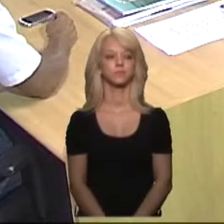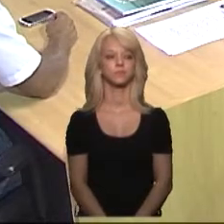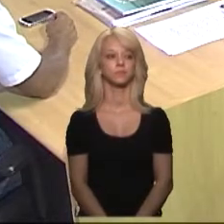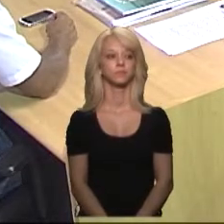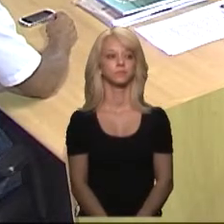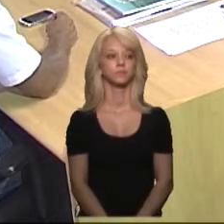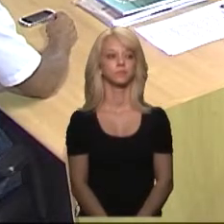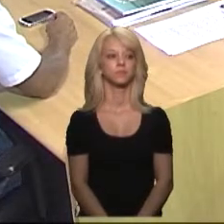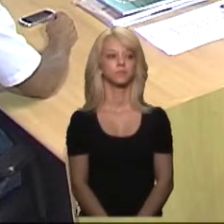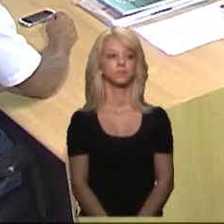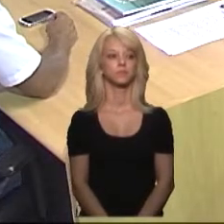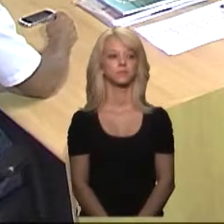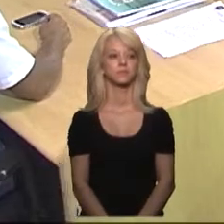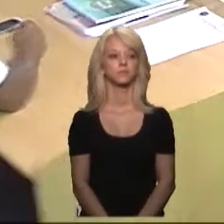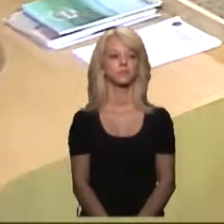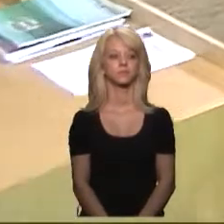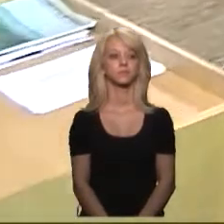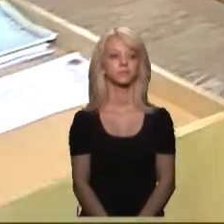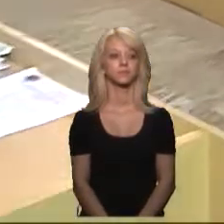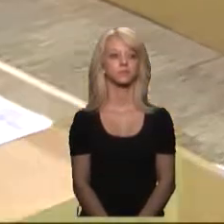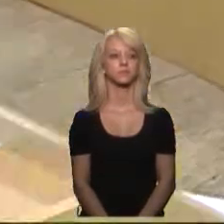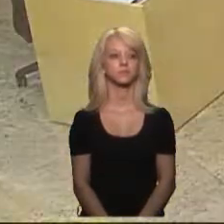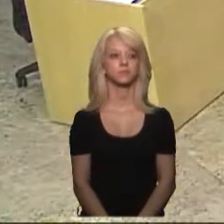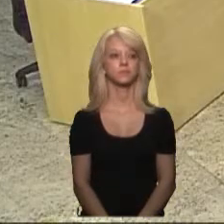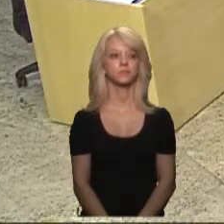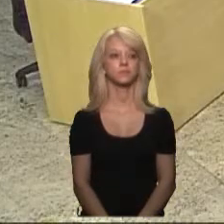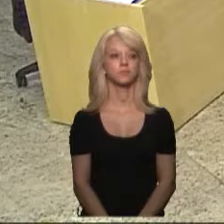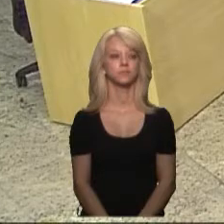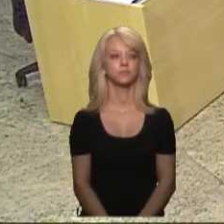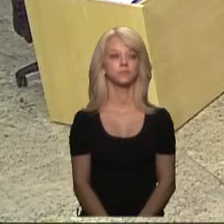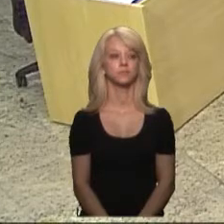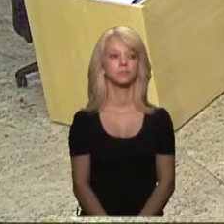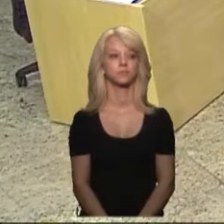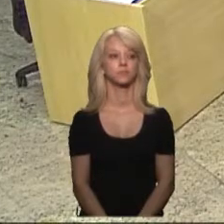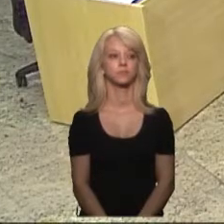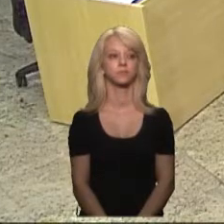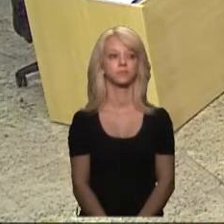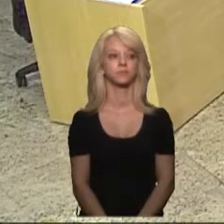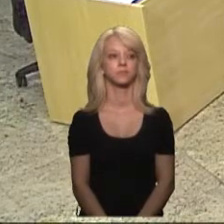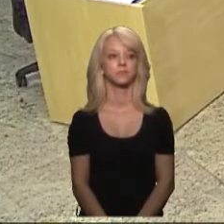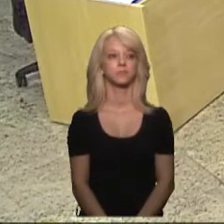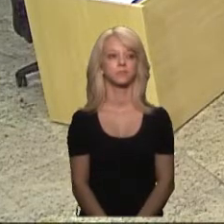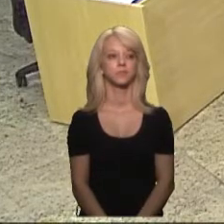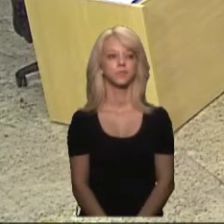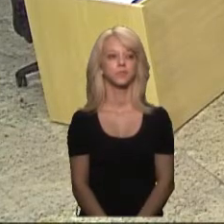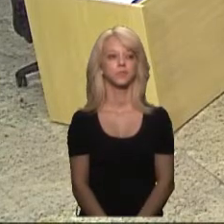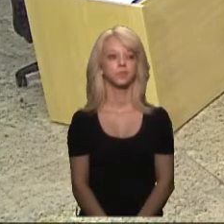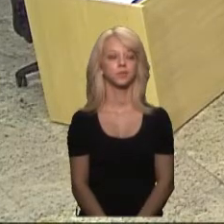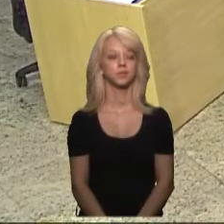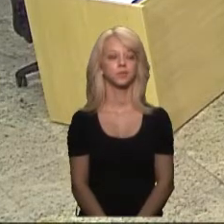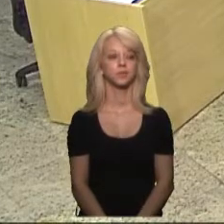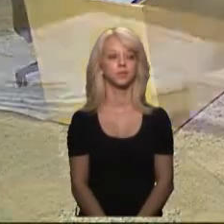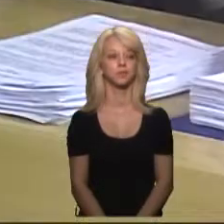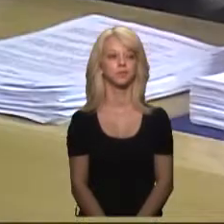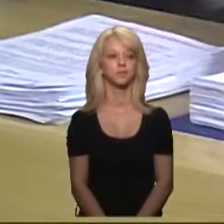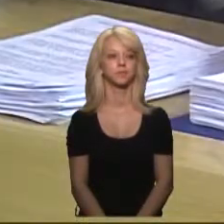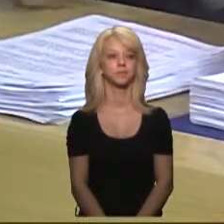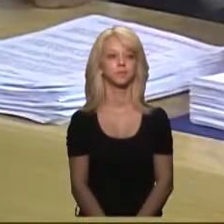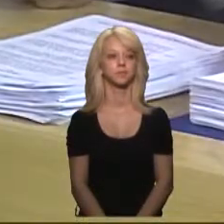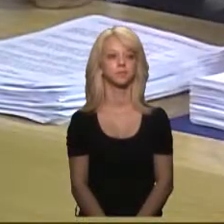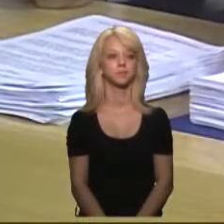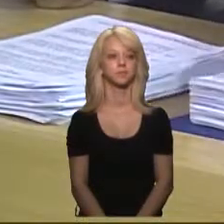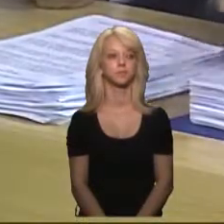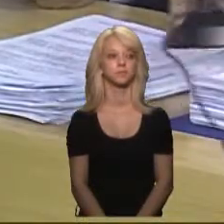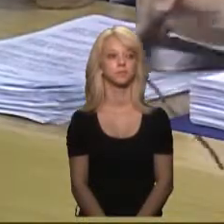vereador Diego. No momento da votação eu estava ausente, mas eu gostaria de deixar aqui o meu voto favorável ao projeto. Tudo bem,